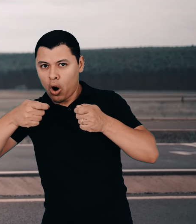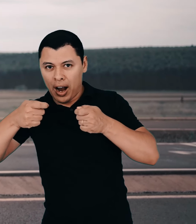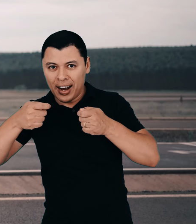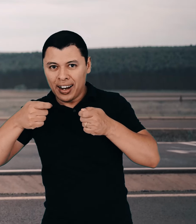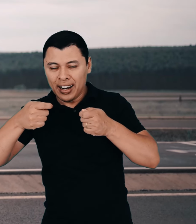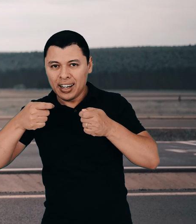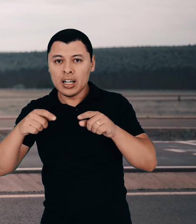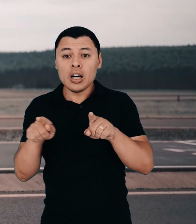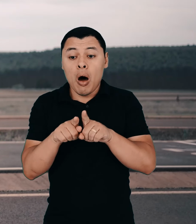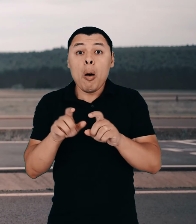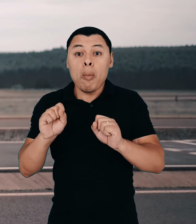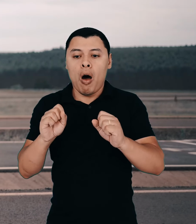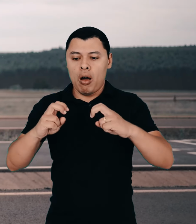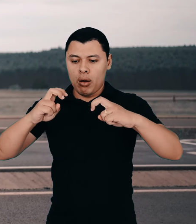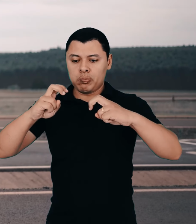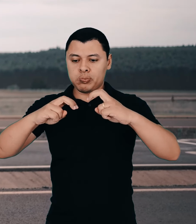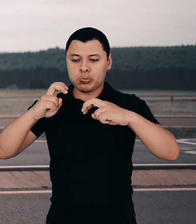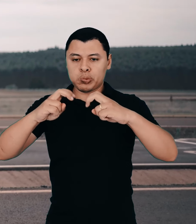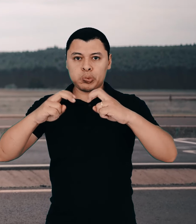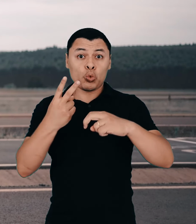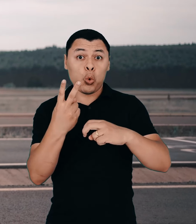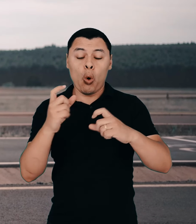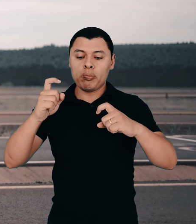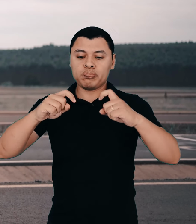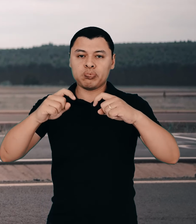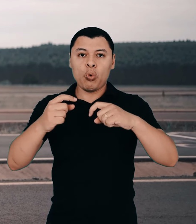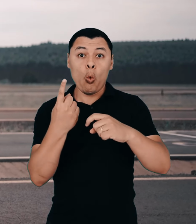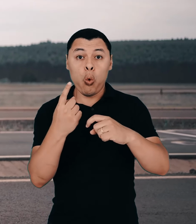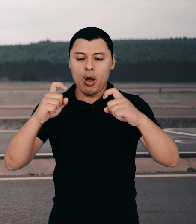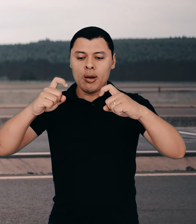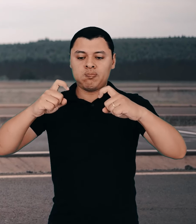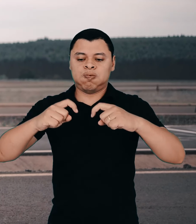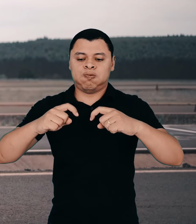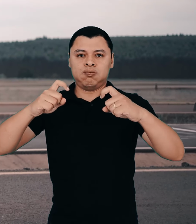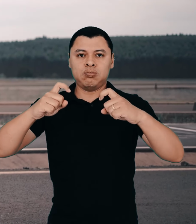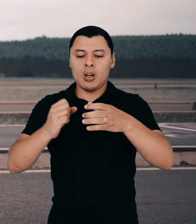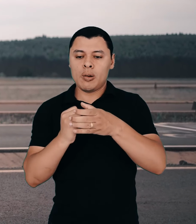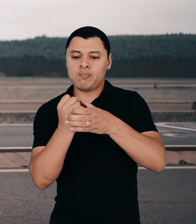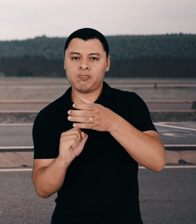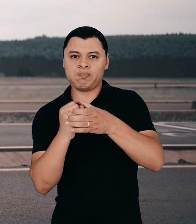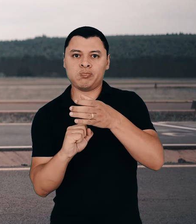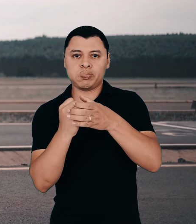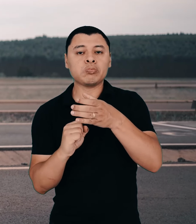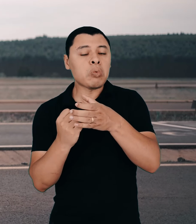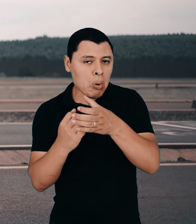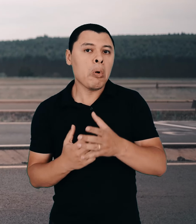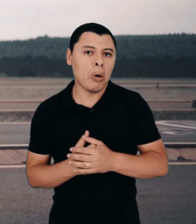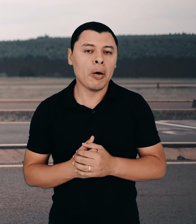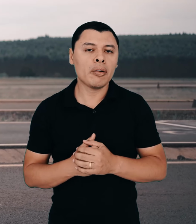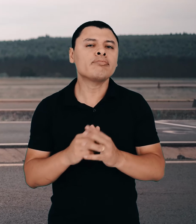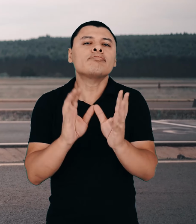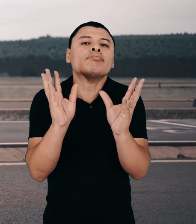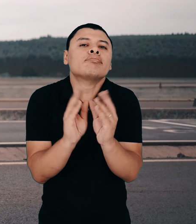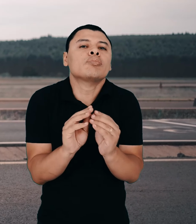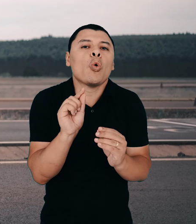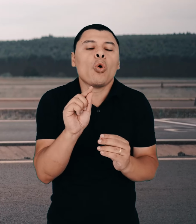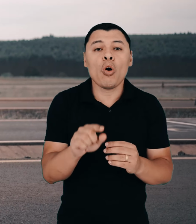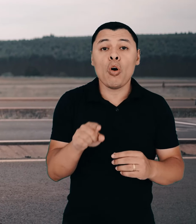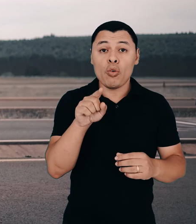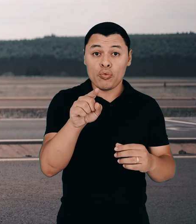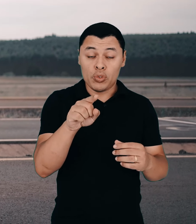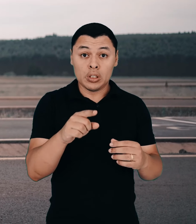se adiantarem ou se atrasarem muito mais, ou mesmo o levante delas consegue variar infinitamente. O que acontece na prática, pessoal, é que com isso você não tem